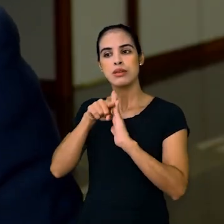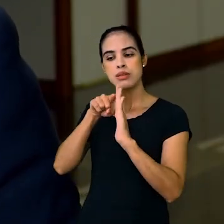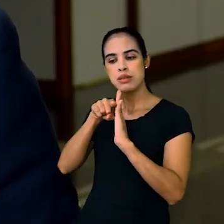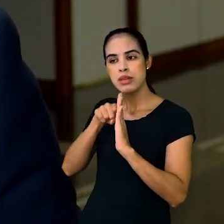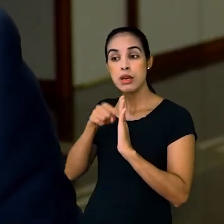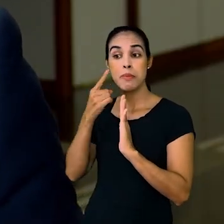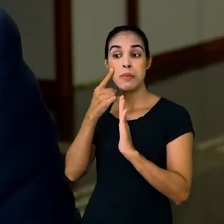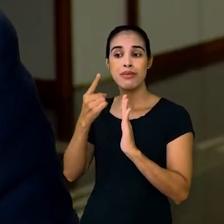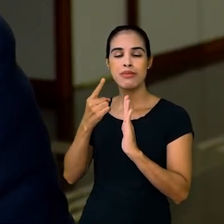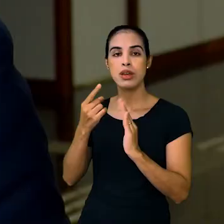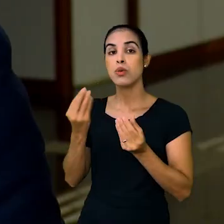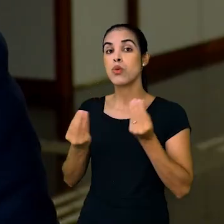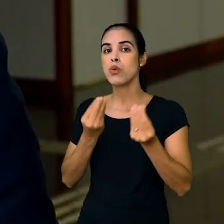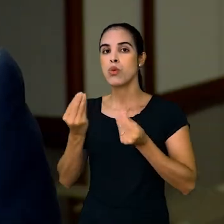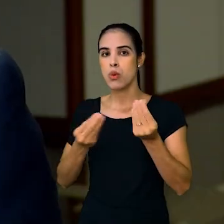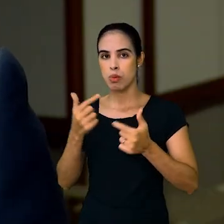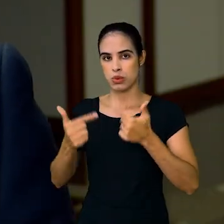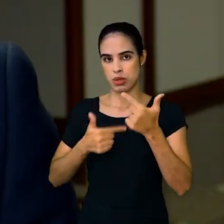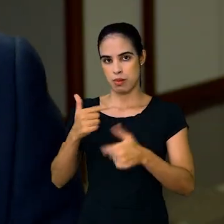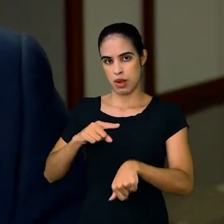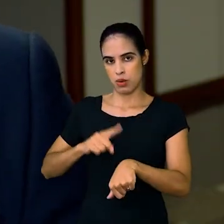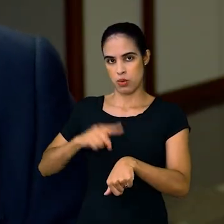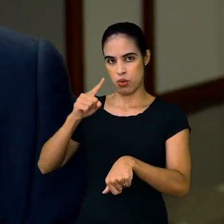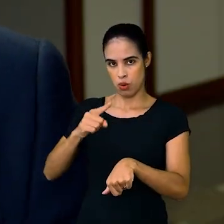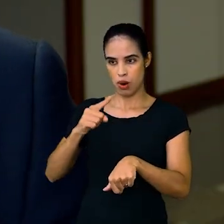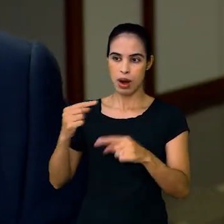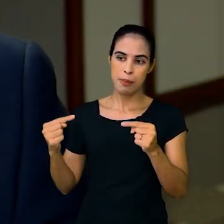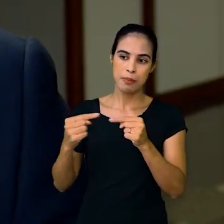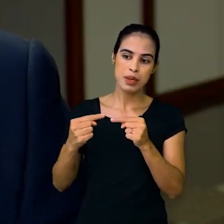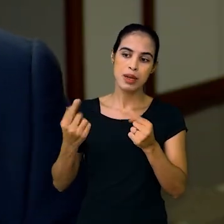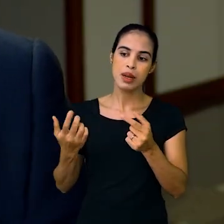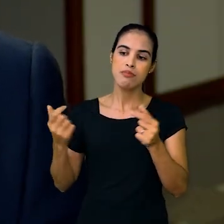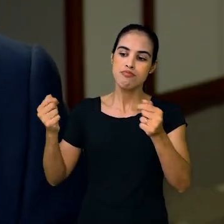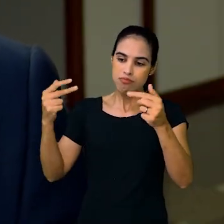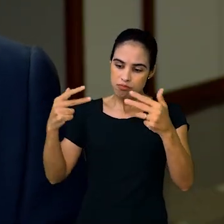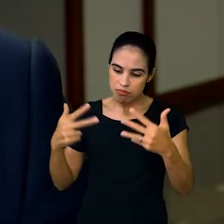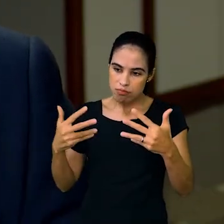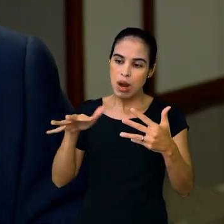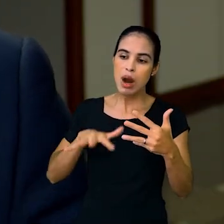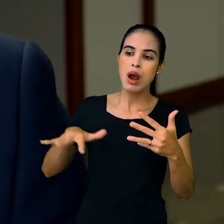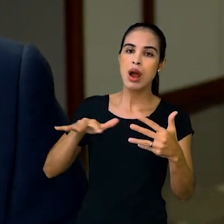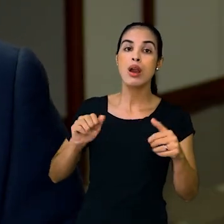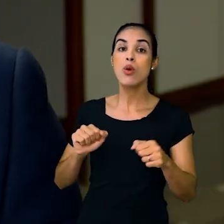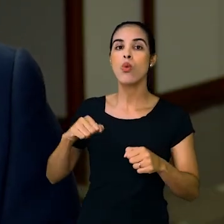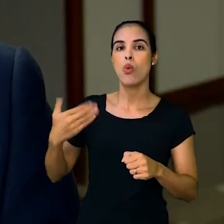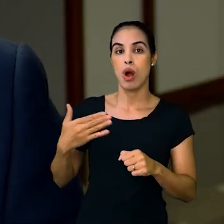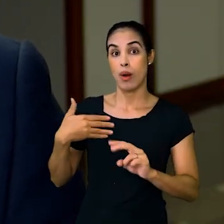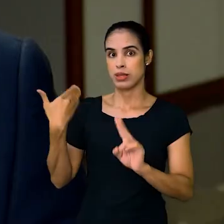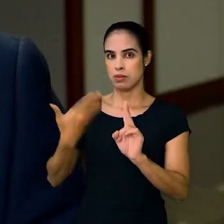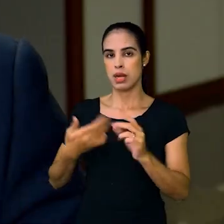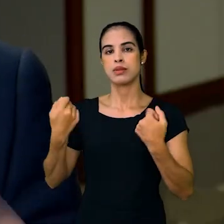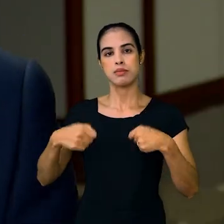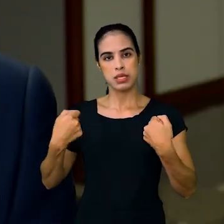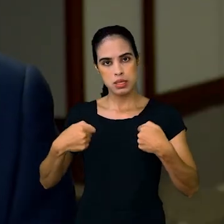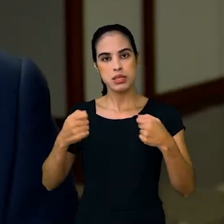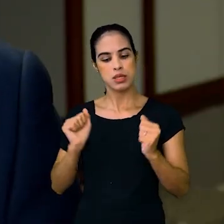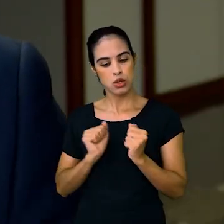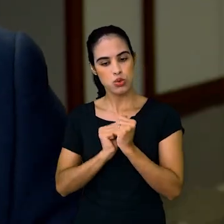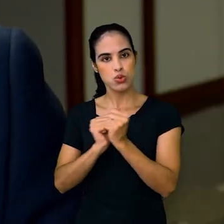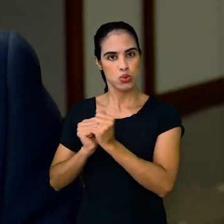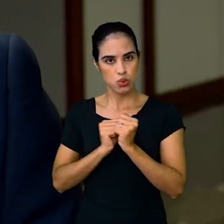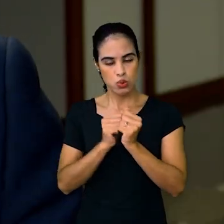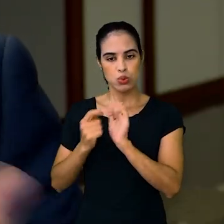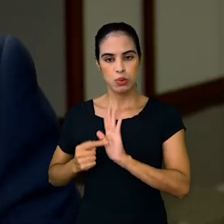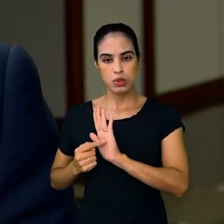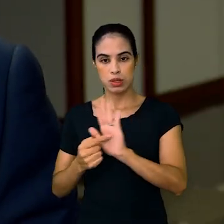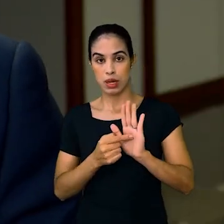em quais setores essa jornada pode ser aplicada. Isso vai ser estudado, mas é um compromisso que as partes têm de implementá-la, tá? E onde já está, as